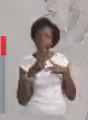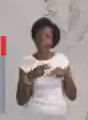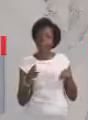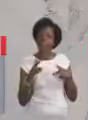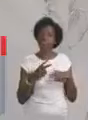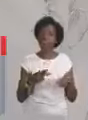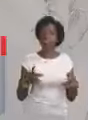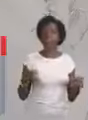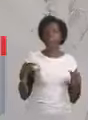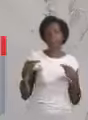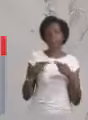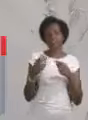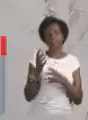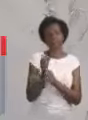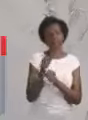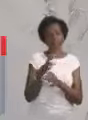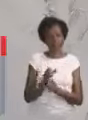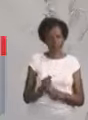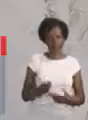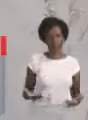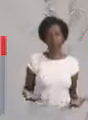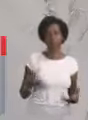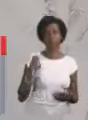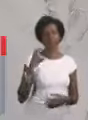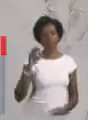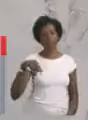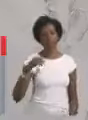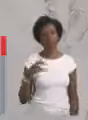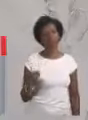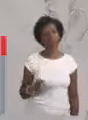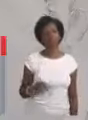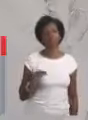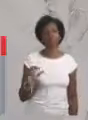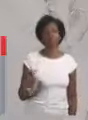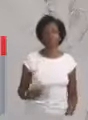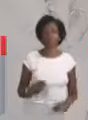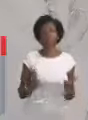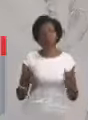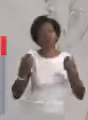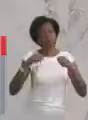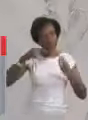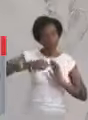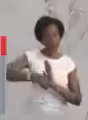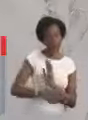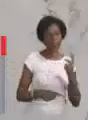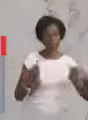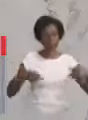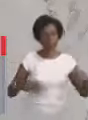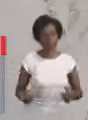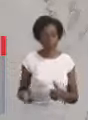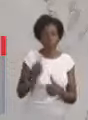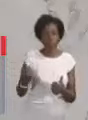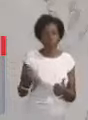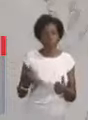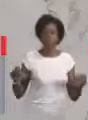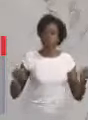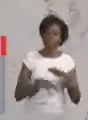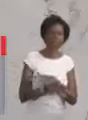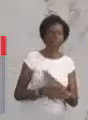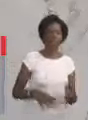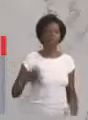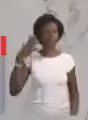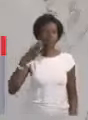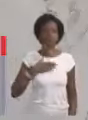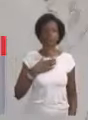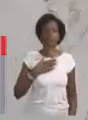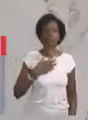da questão do orçamento e da questão Econômica então nós temos que aprofundar esse debate primeiro quero então terminando a